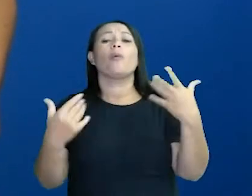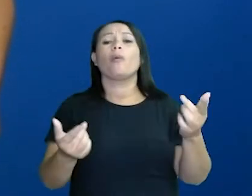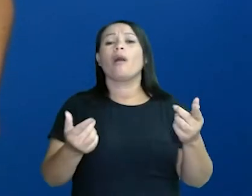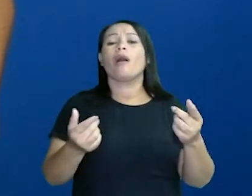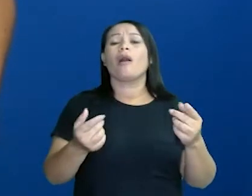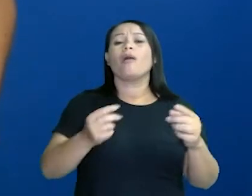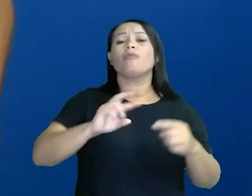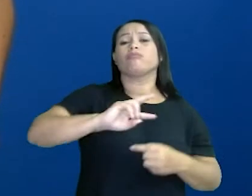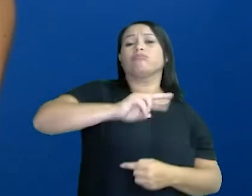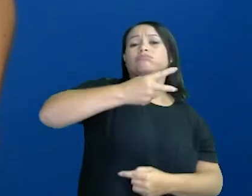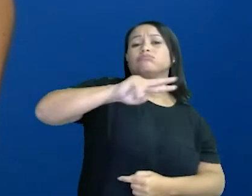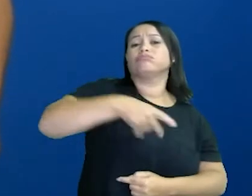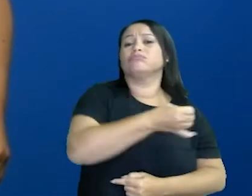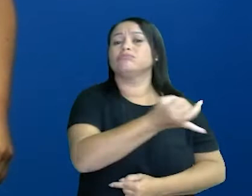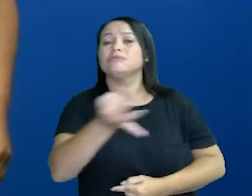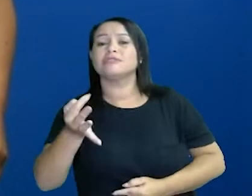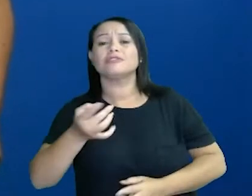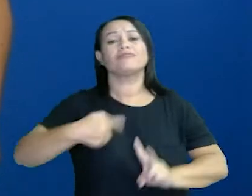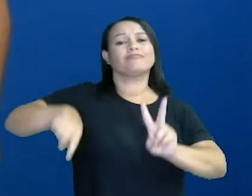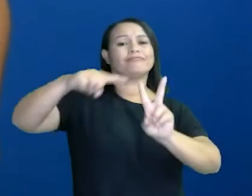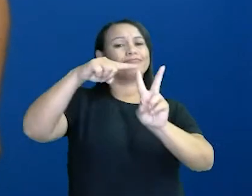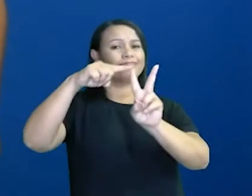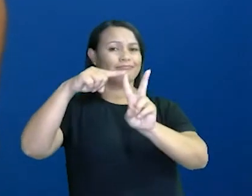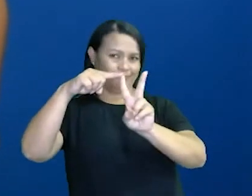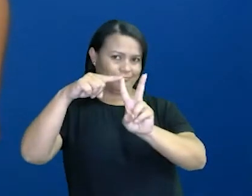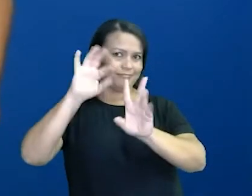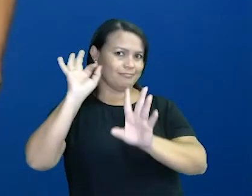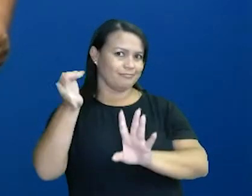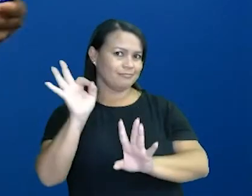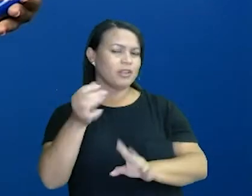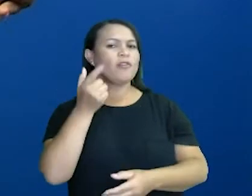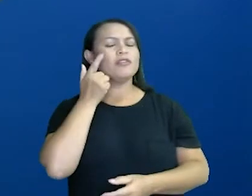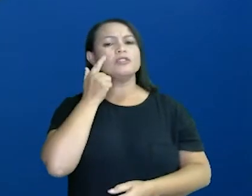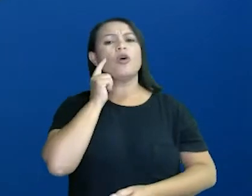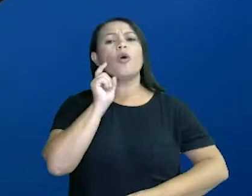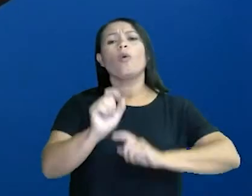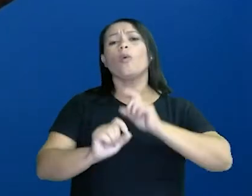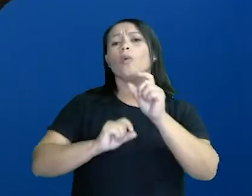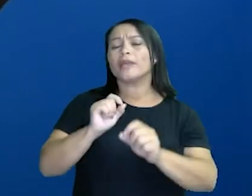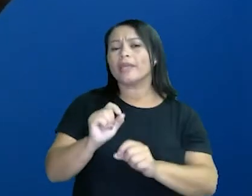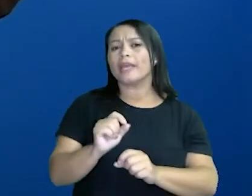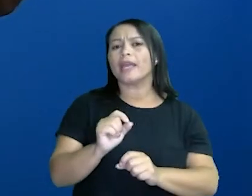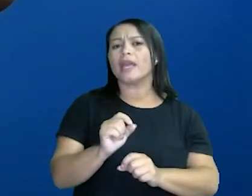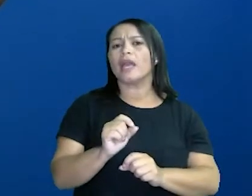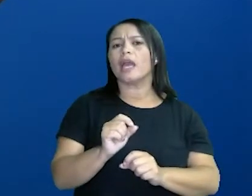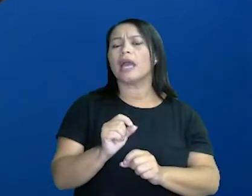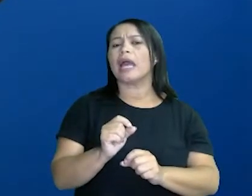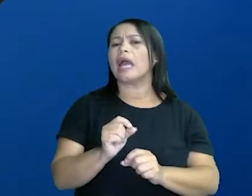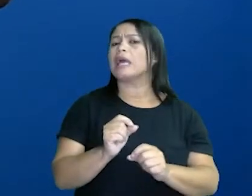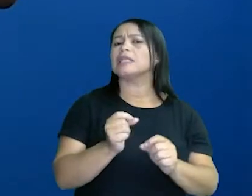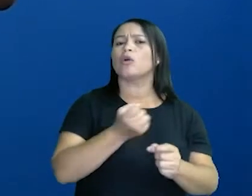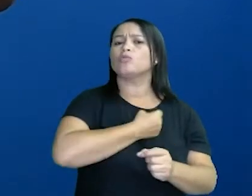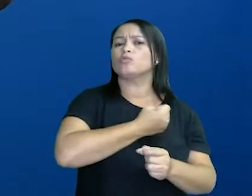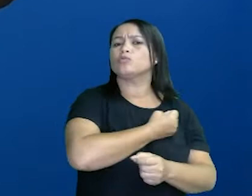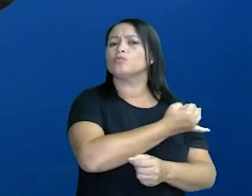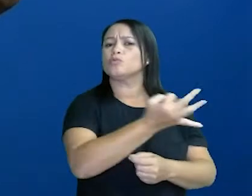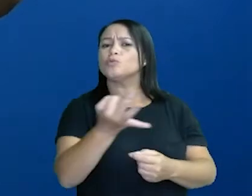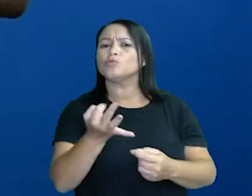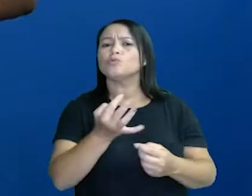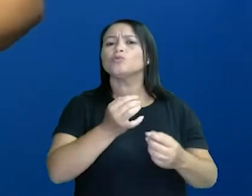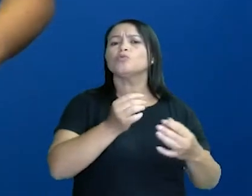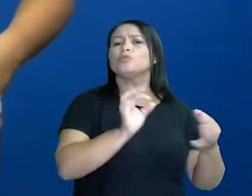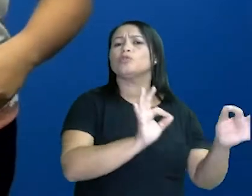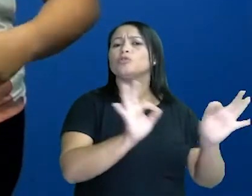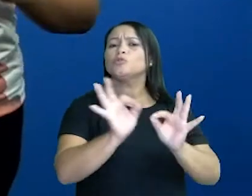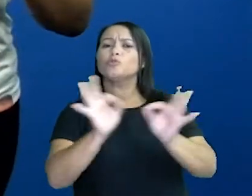Poxa de potenciação radiciação a certo Então eles andam lado a lado para ser